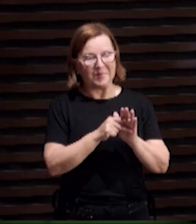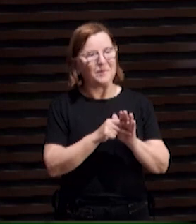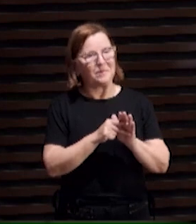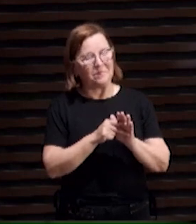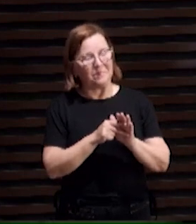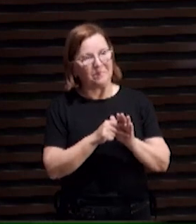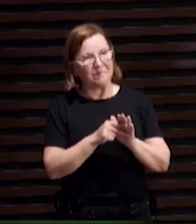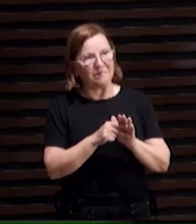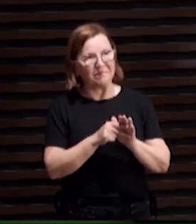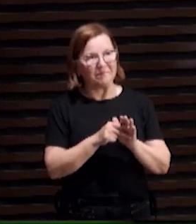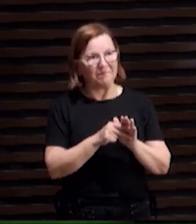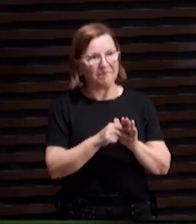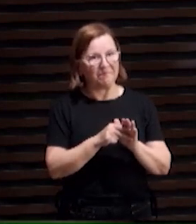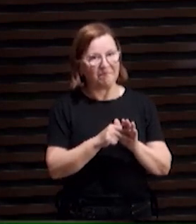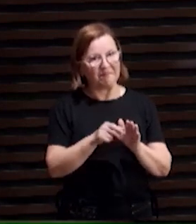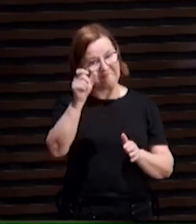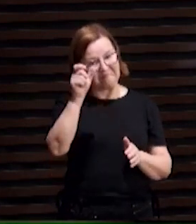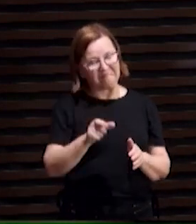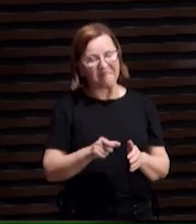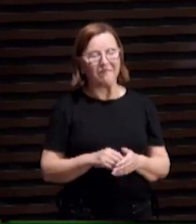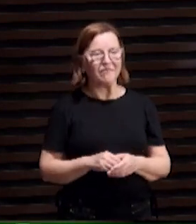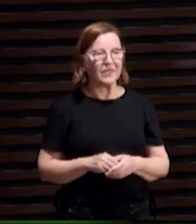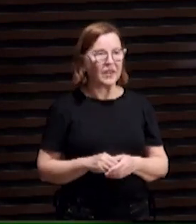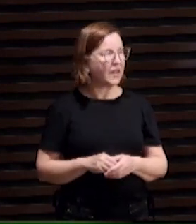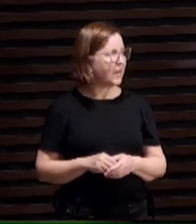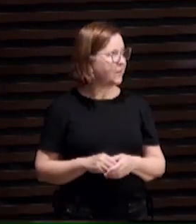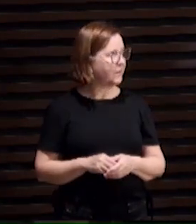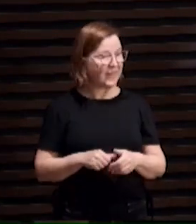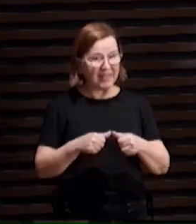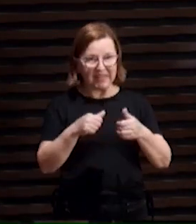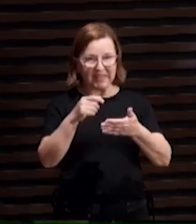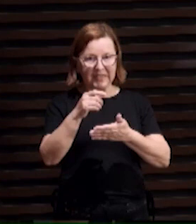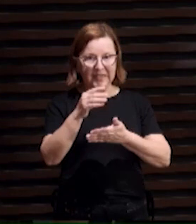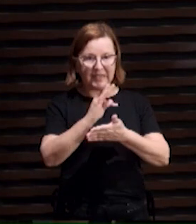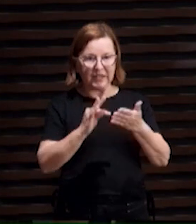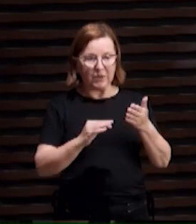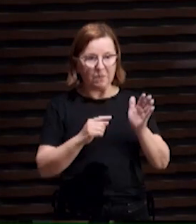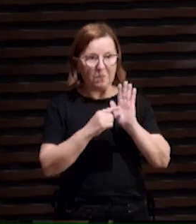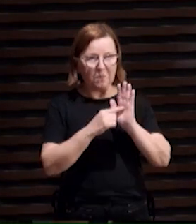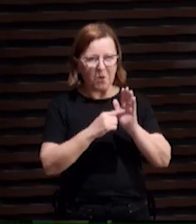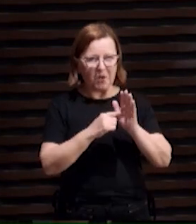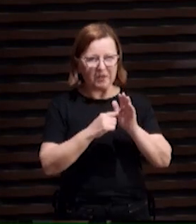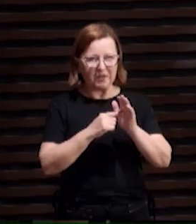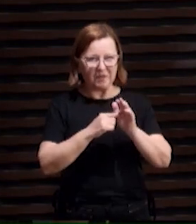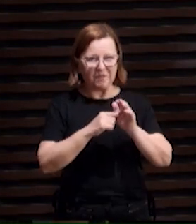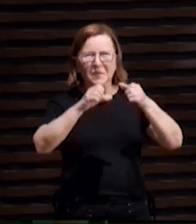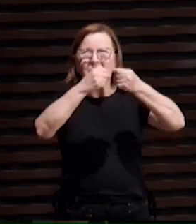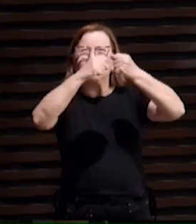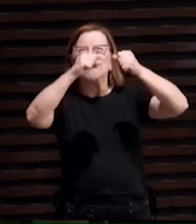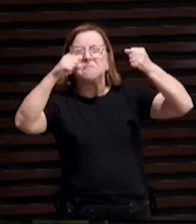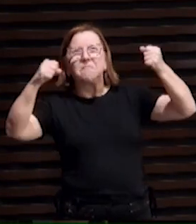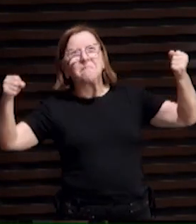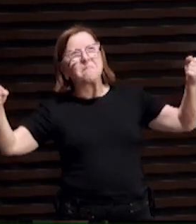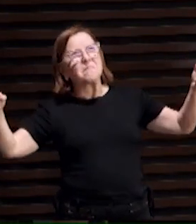Por isso que eu disse que aqui, nesse texto ele mostra o macrocosmos, e a astronomia é a melhor ciência